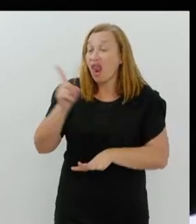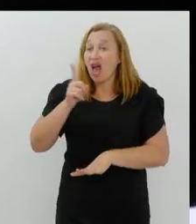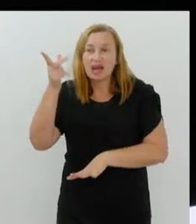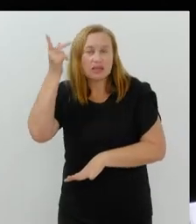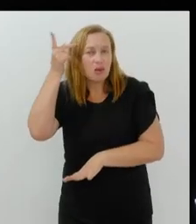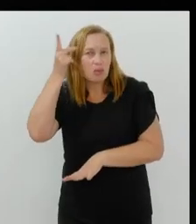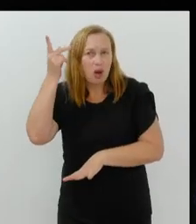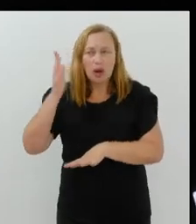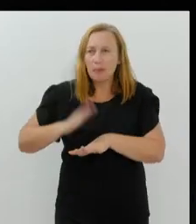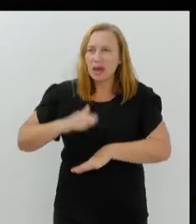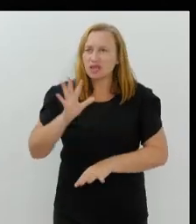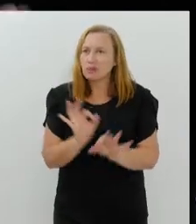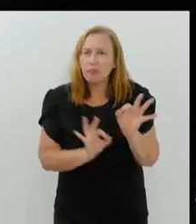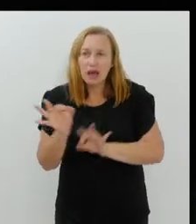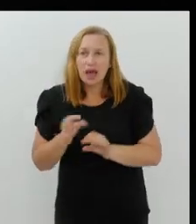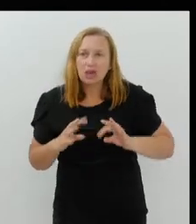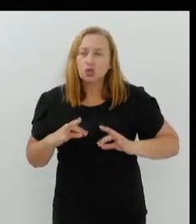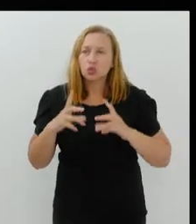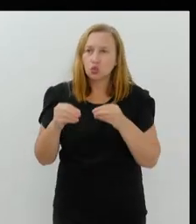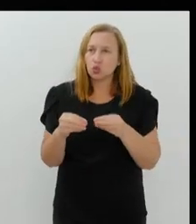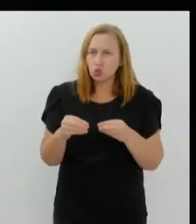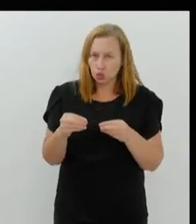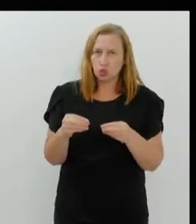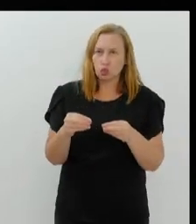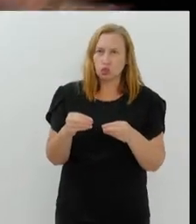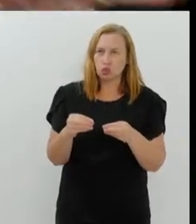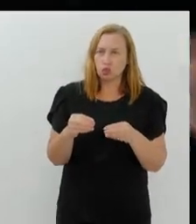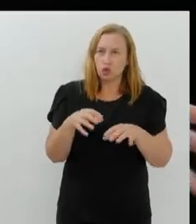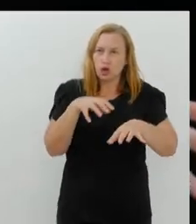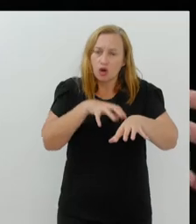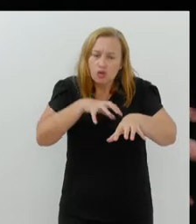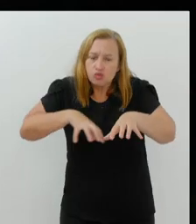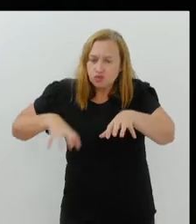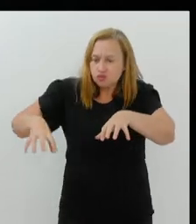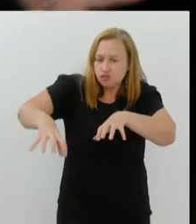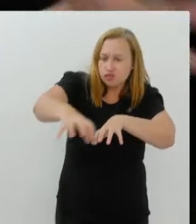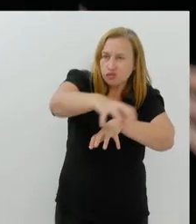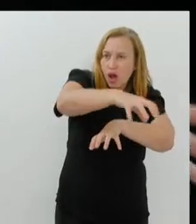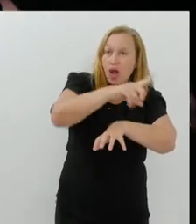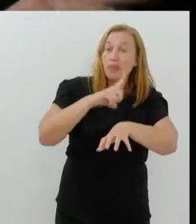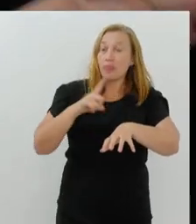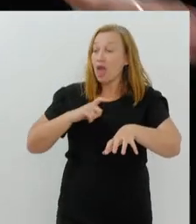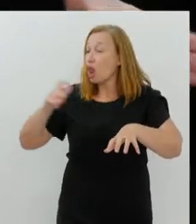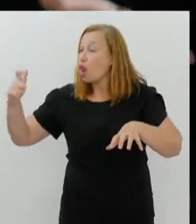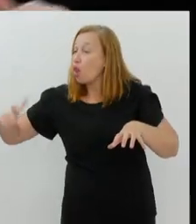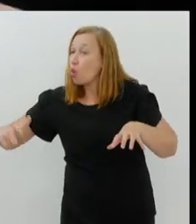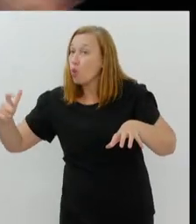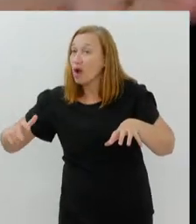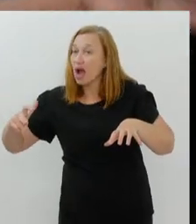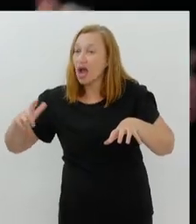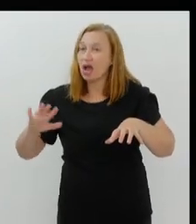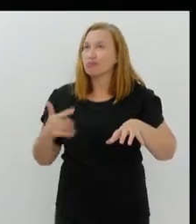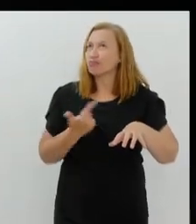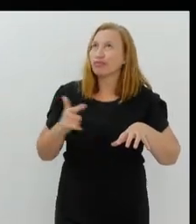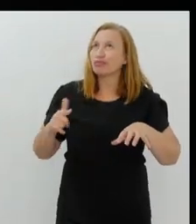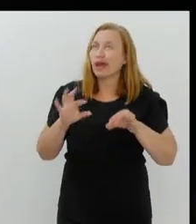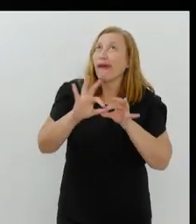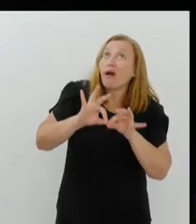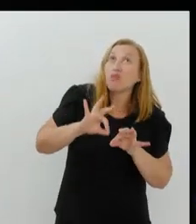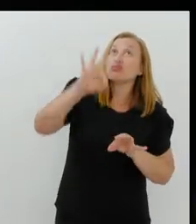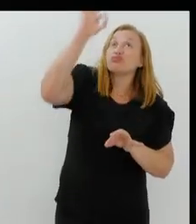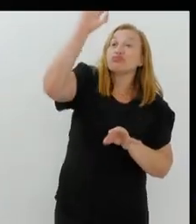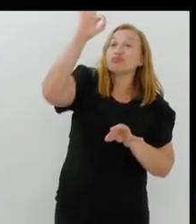viaduto, tem as ruas. Lá, São Paulo é muito preparado para isso. Os carros já ficam ali. Tem local, tem lugar para os carros.